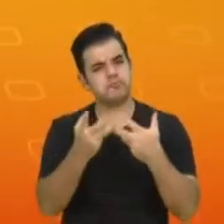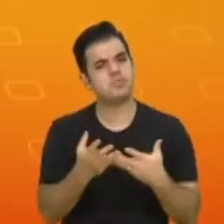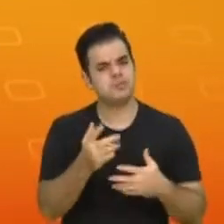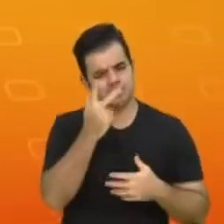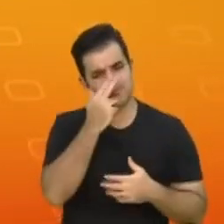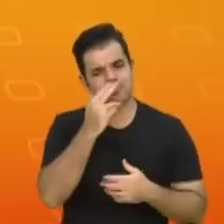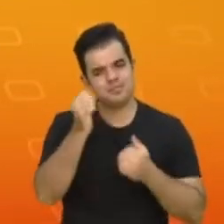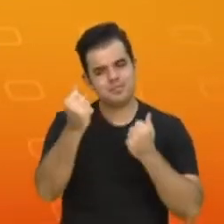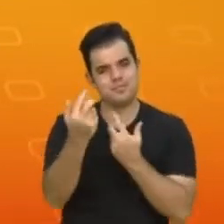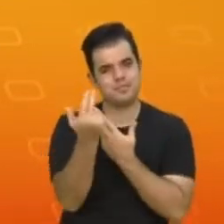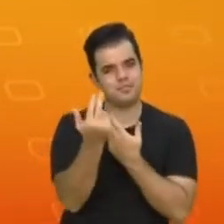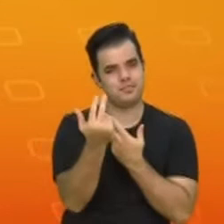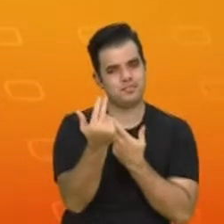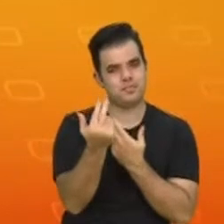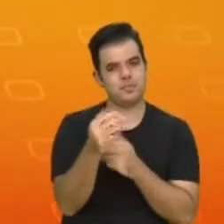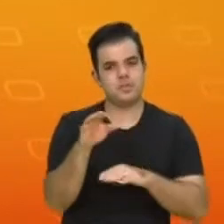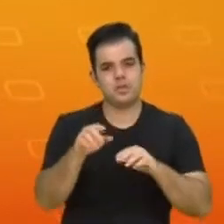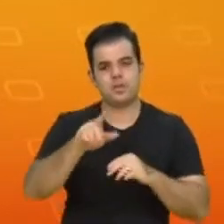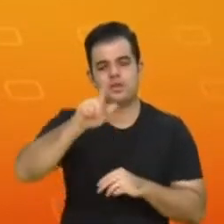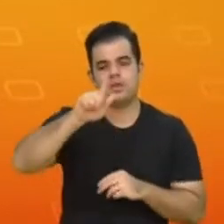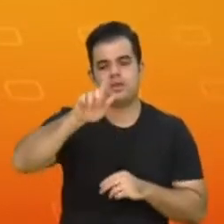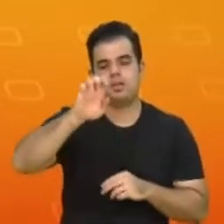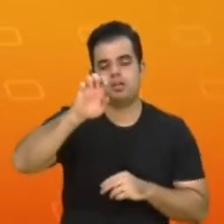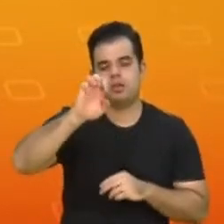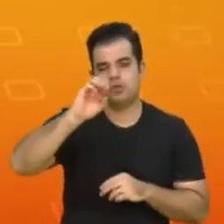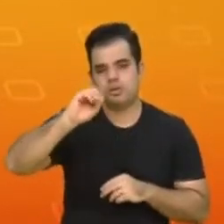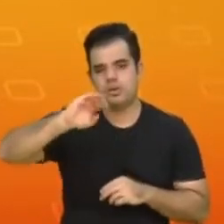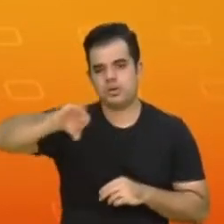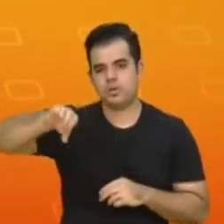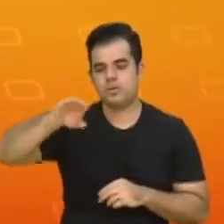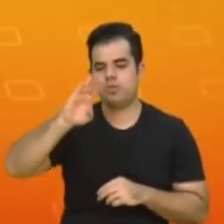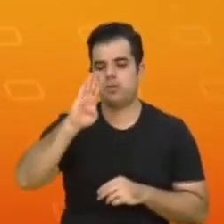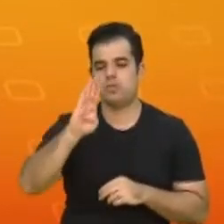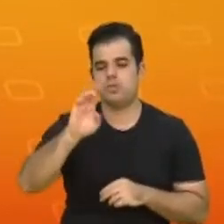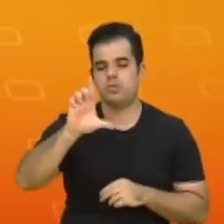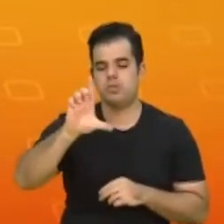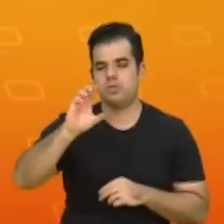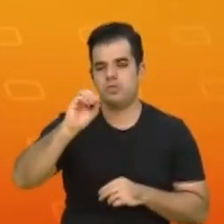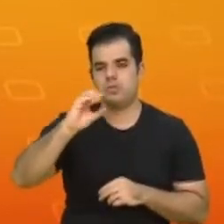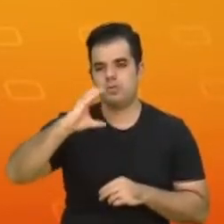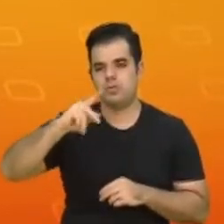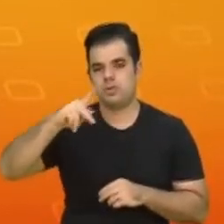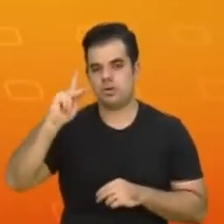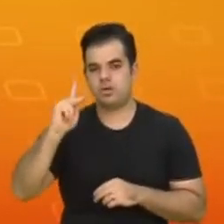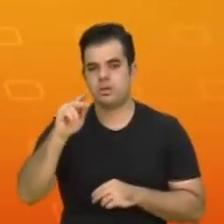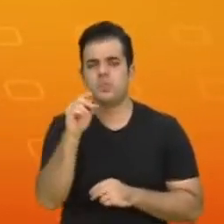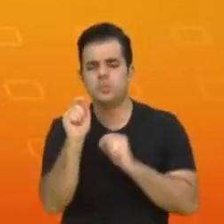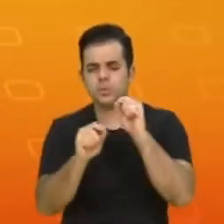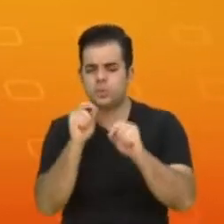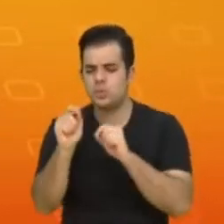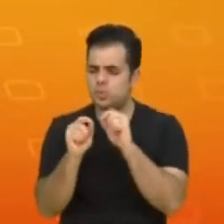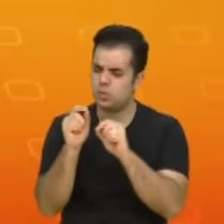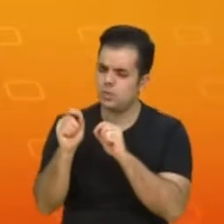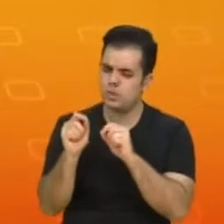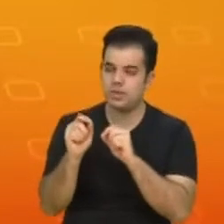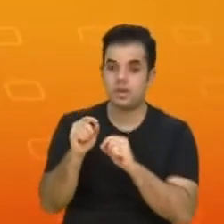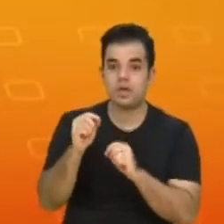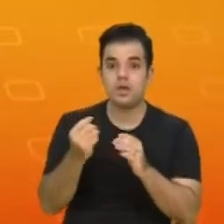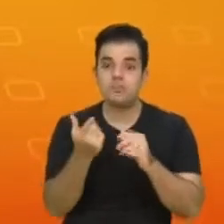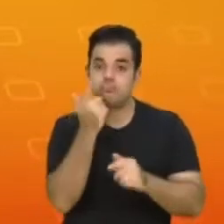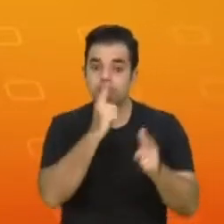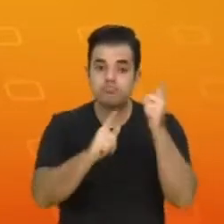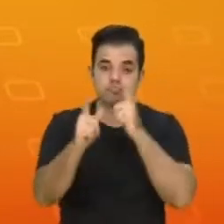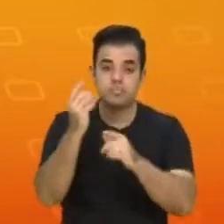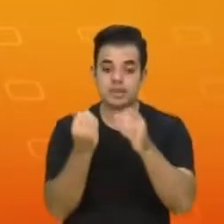semelhantes, né, que é basicamente o Geoblock. Tá? O Geoblock é um recurso que a gente consegue criar esses tipos